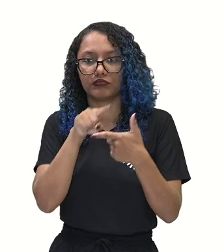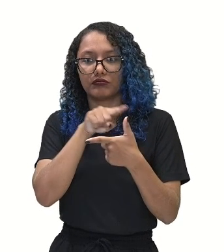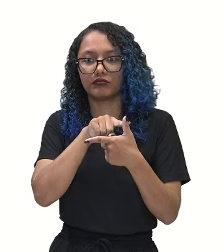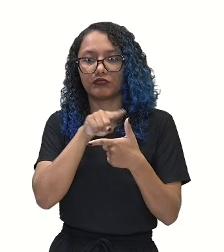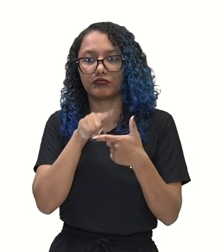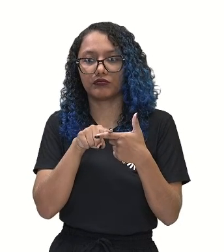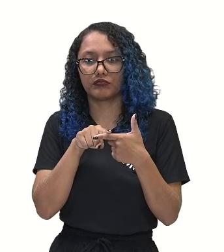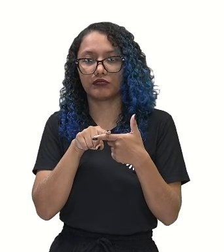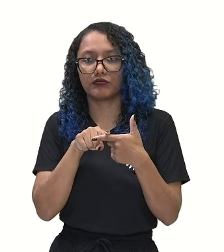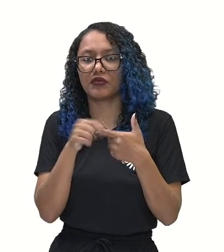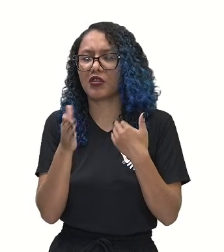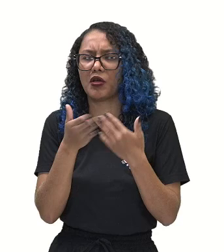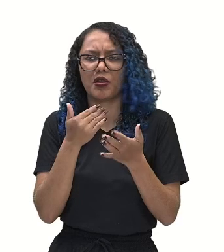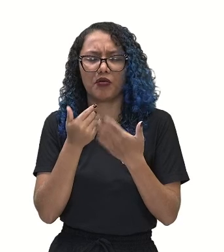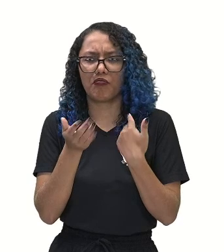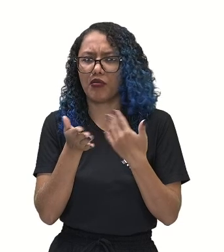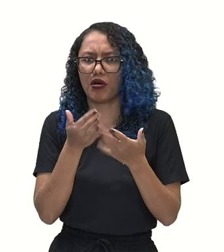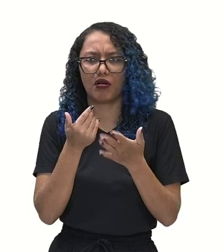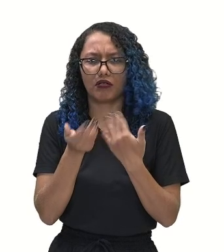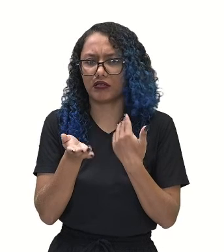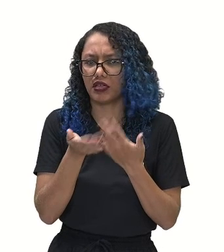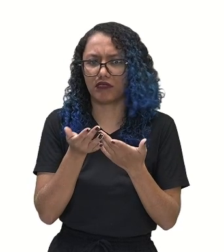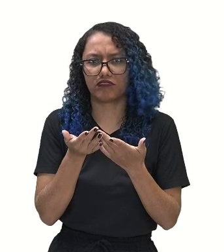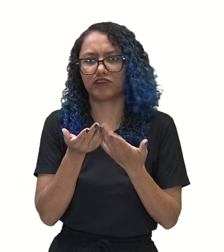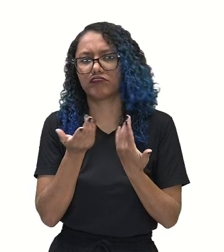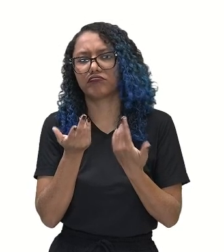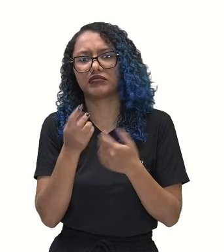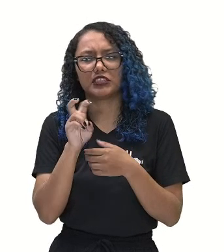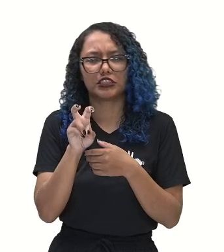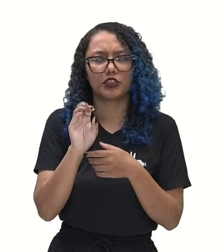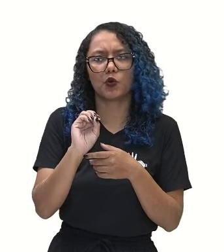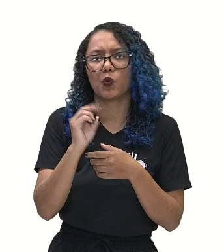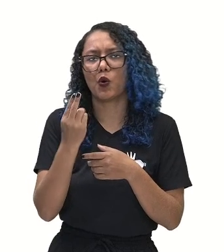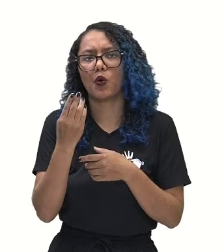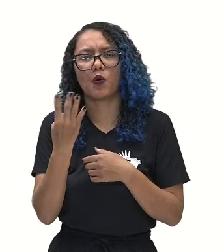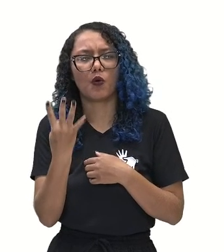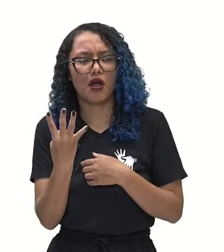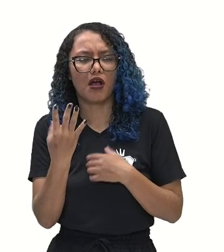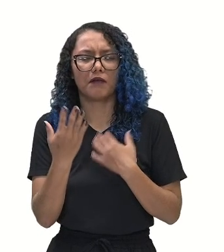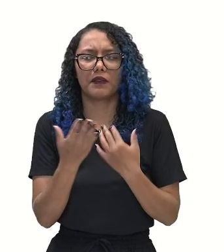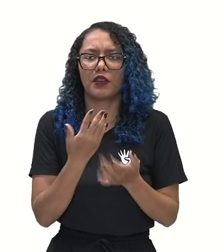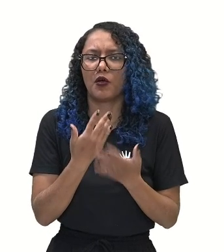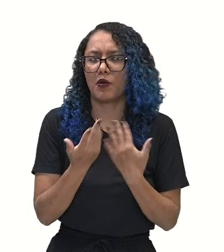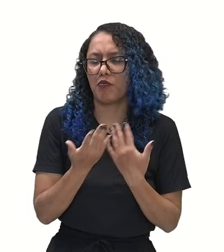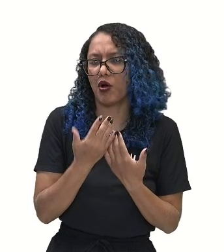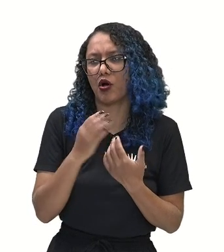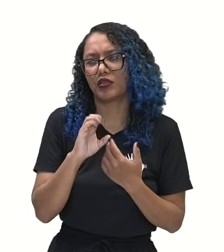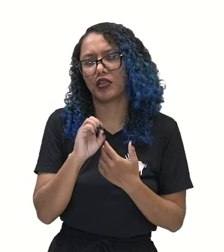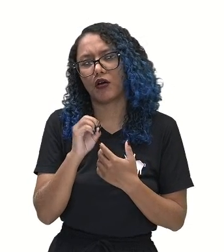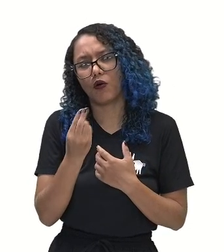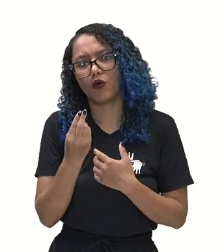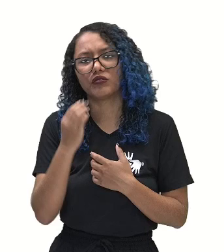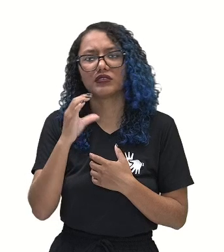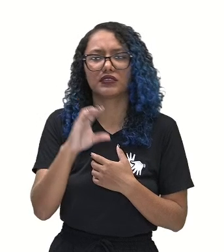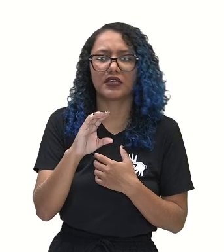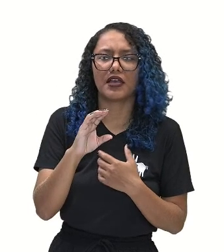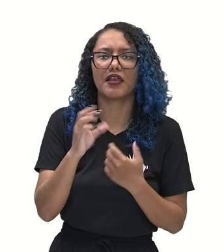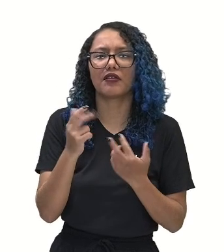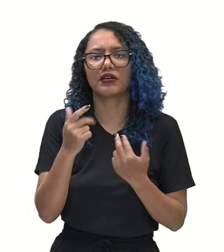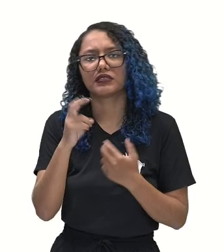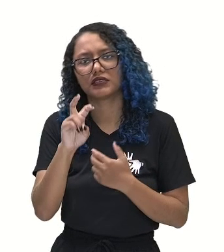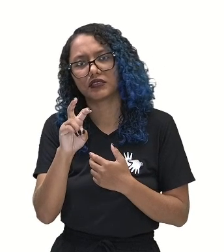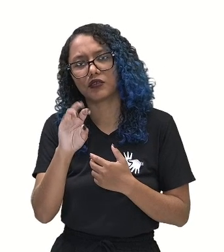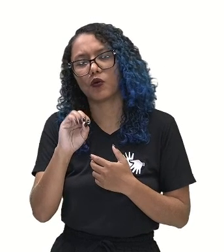tanto fez você chamar o B de 5 ou de 4 e o C de 5 ou de 4. Não vai alterar